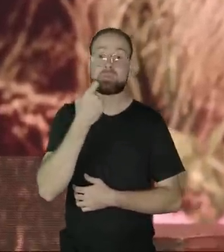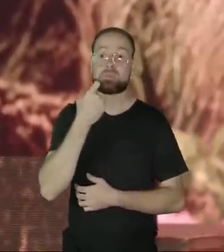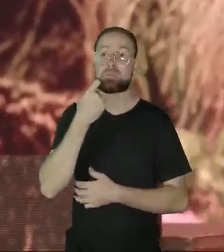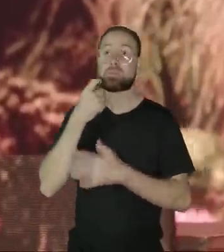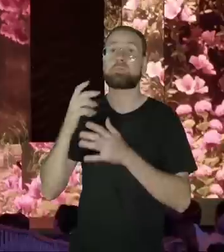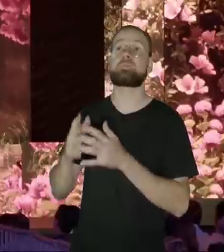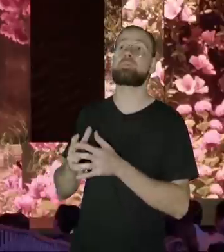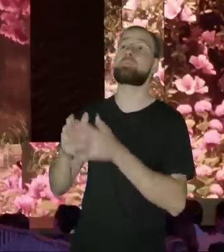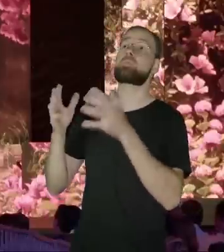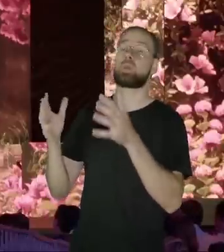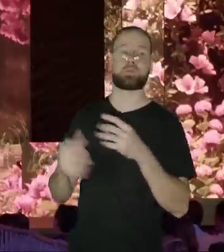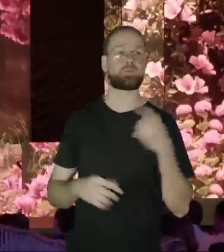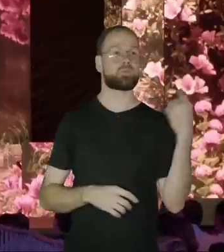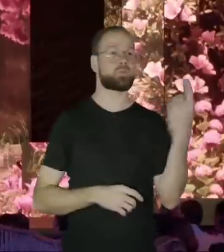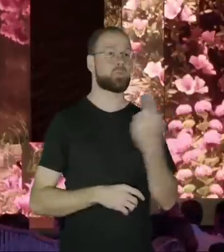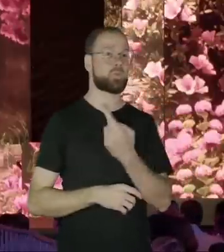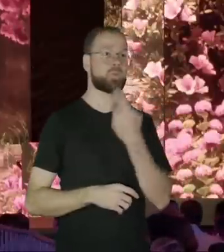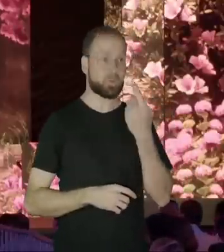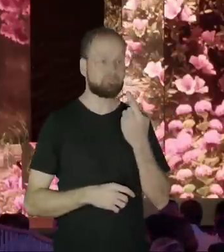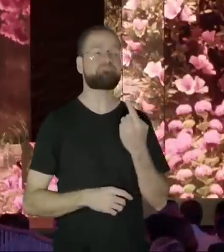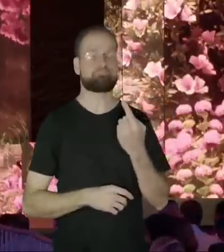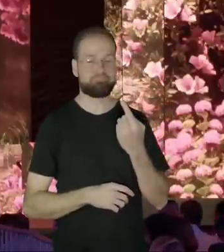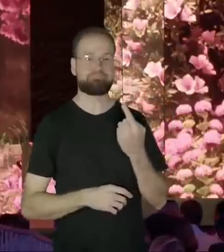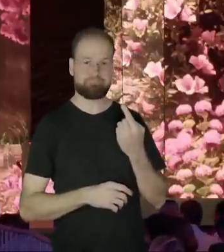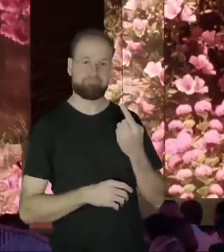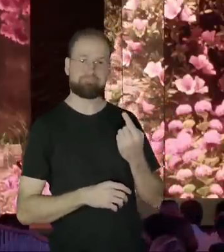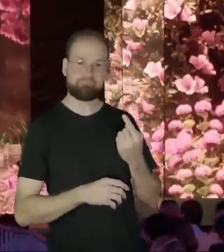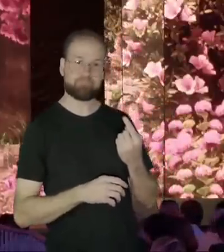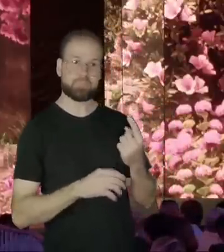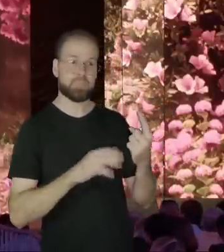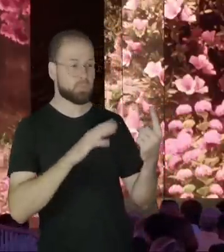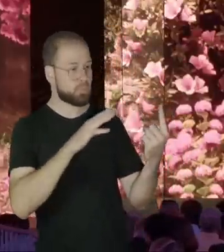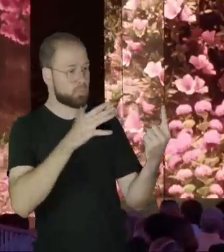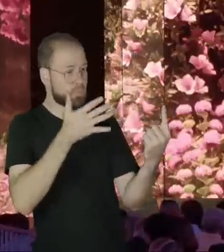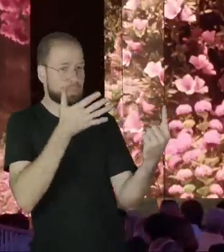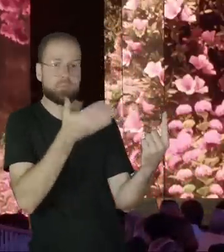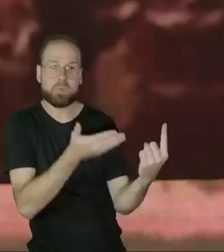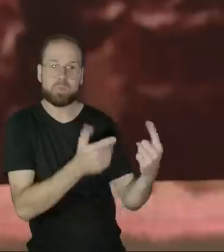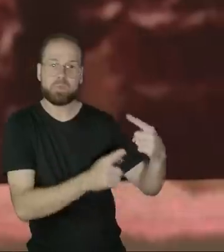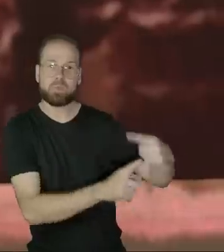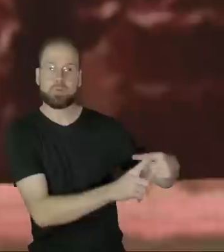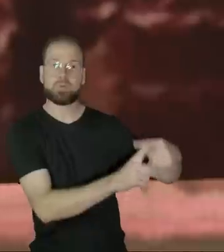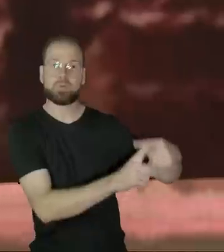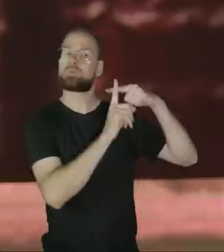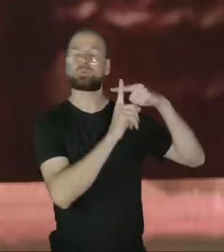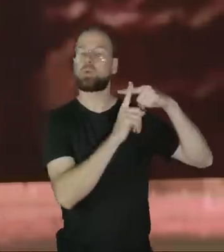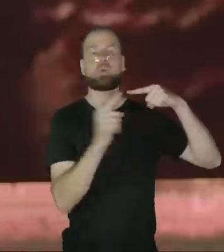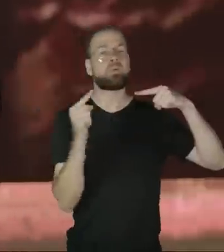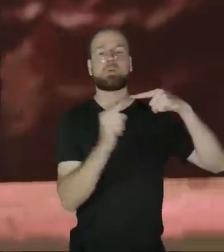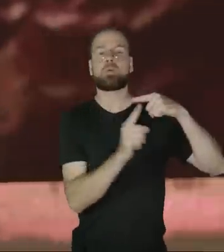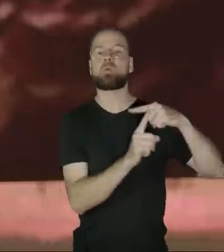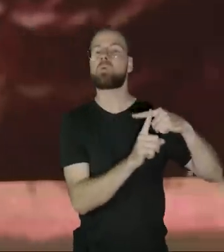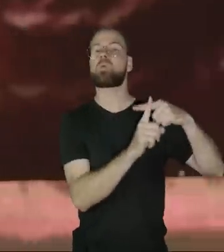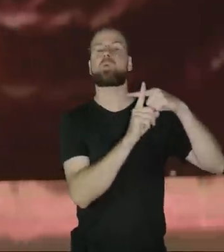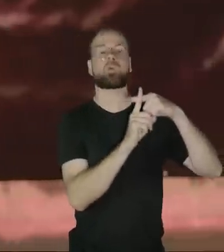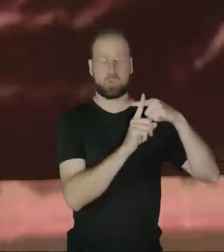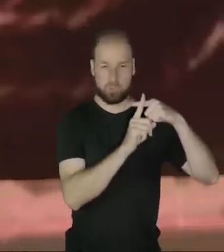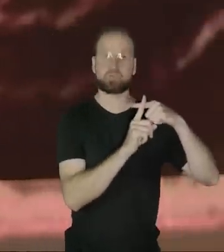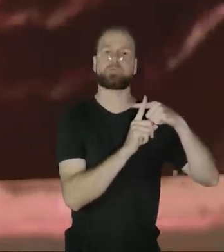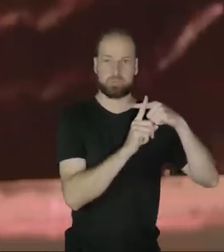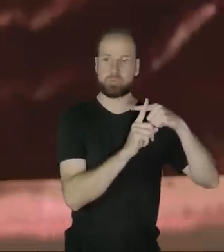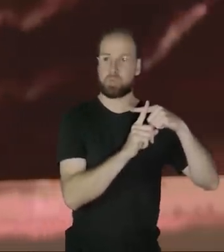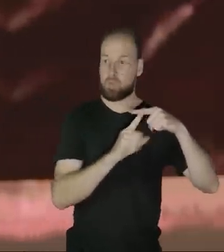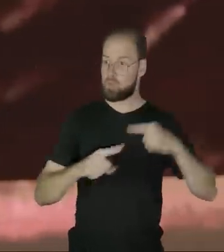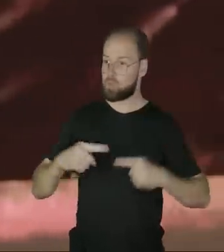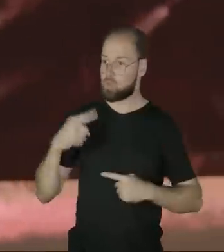qual contemplamos a cruz. E por que contemplamos a cruz? Porque dela pendeu a nossa